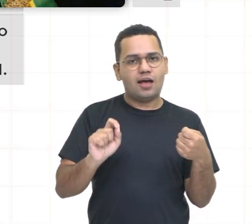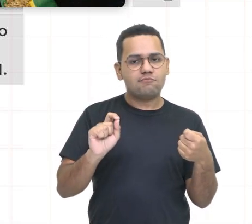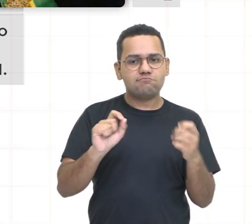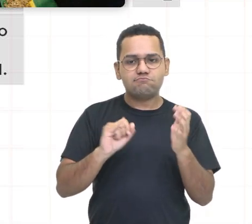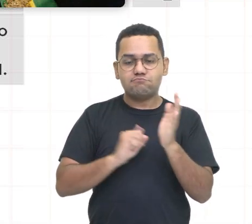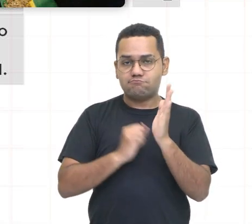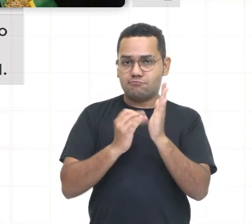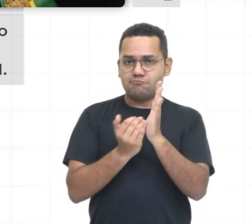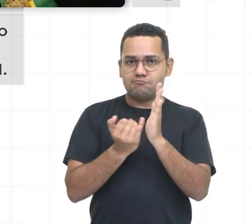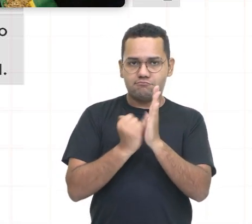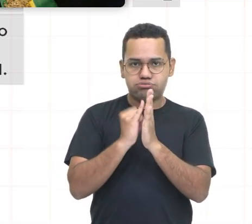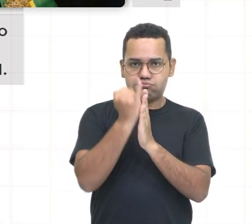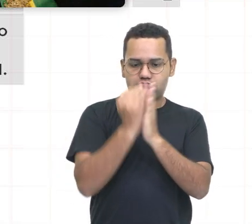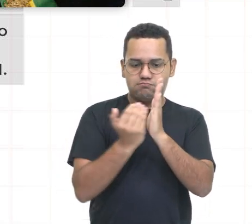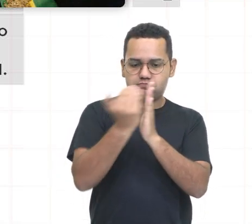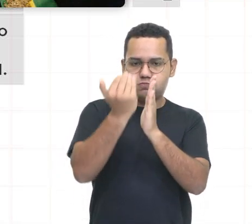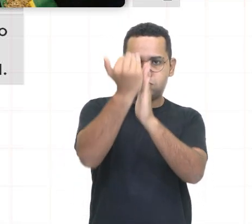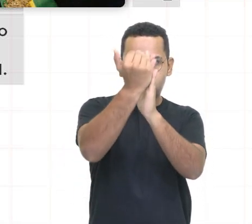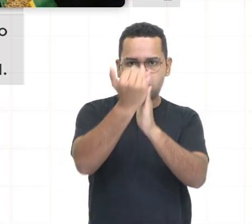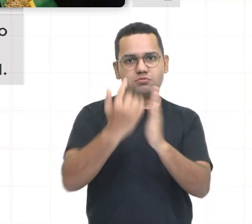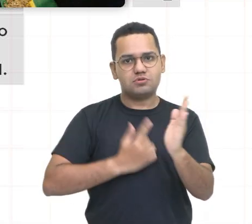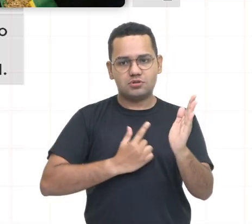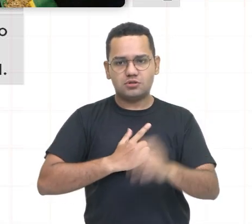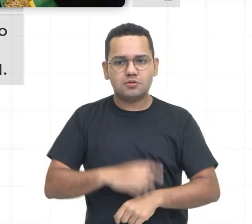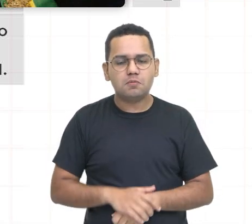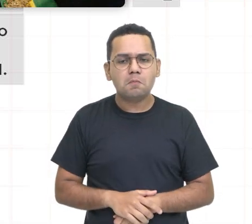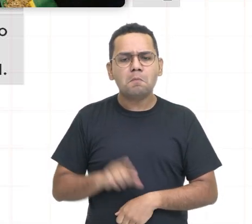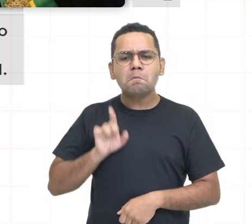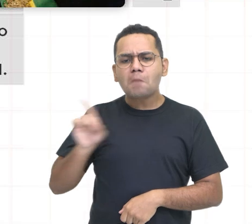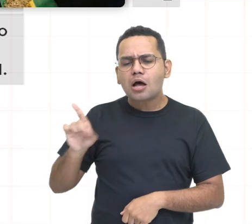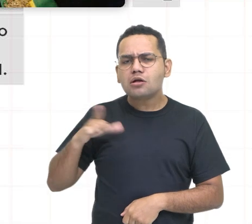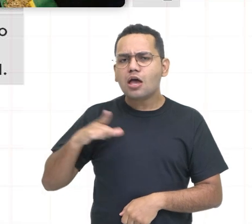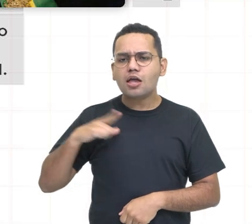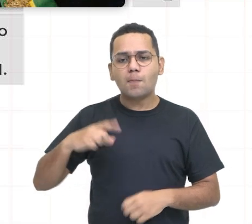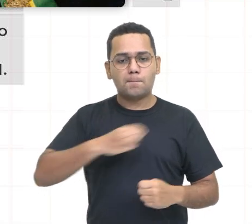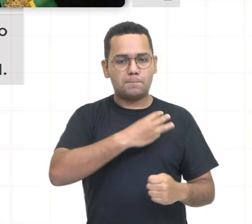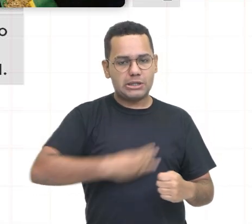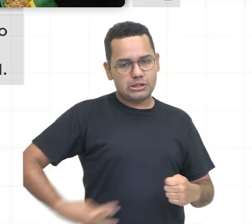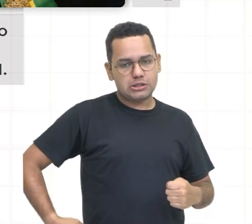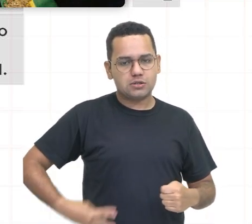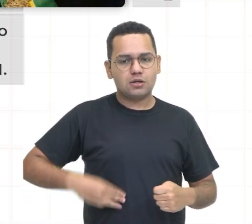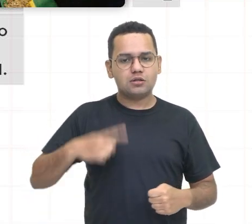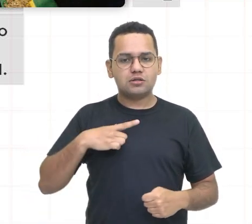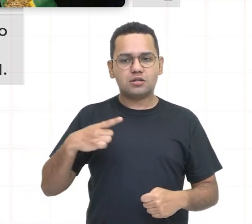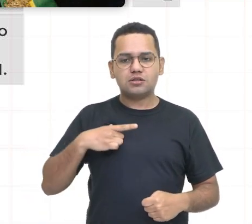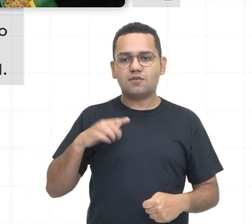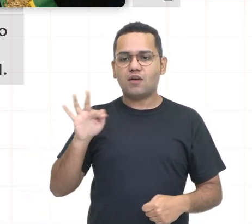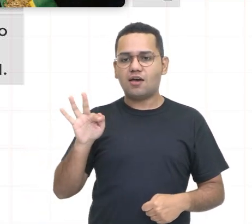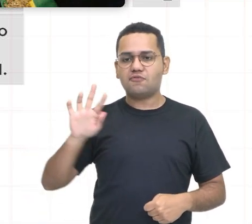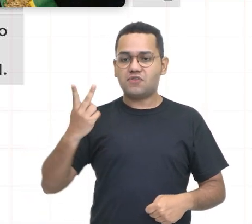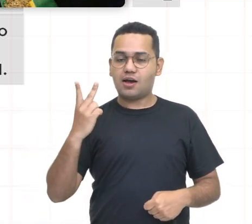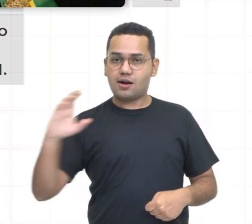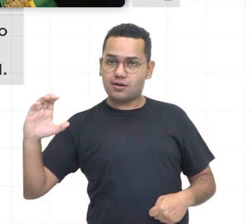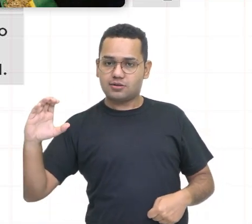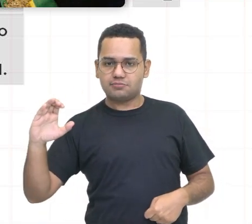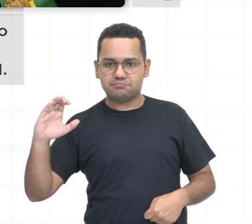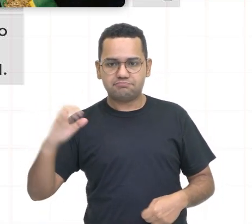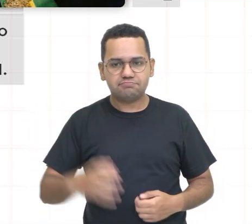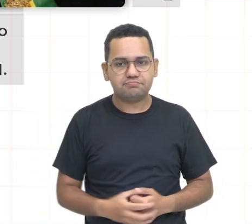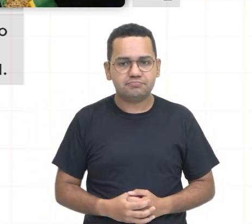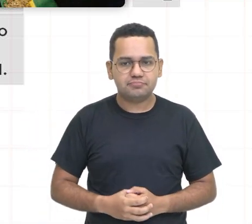hiperinflação, né, coordenado pelo então ministro da Fazenda, o Fernando Henrique Cardoso, né,